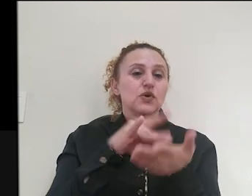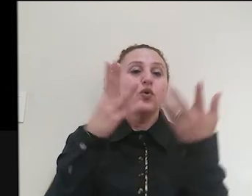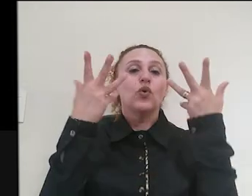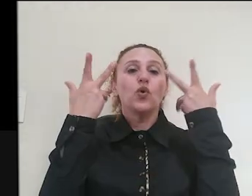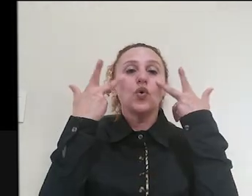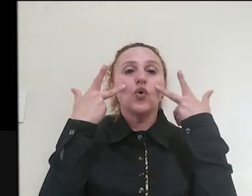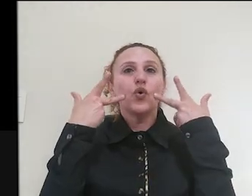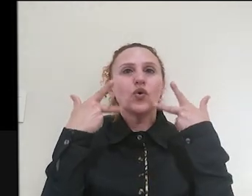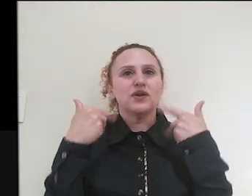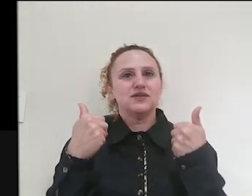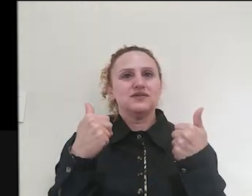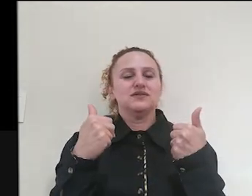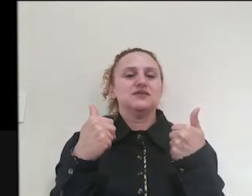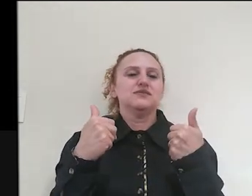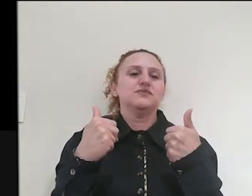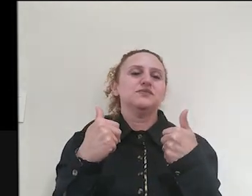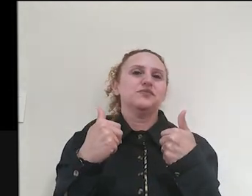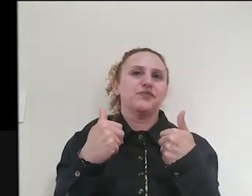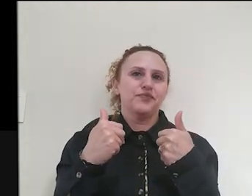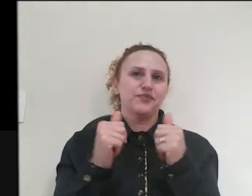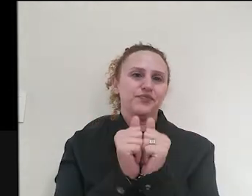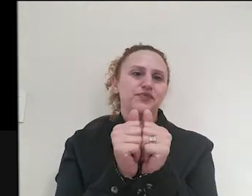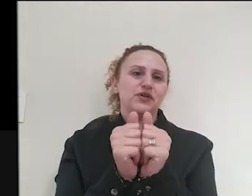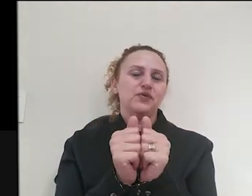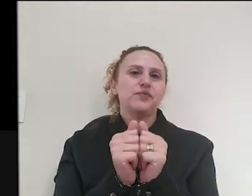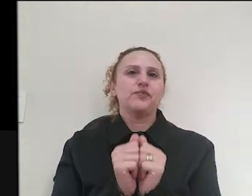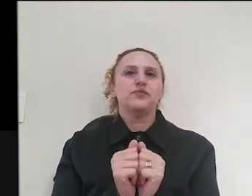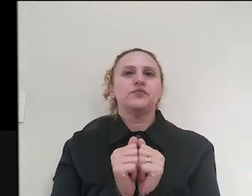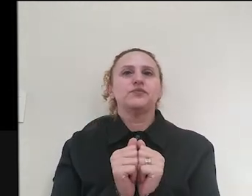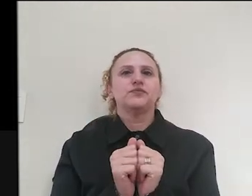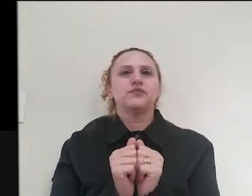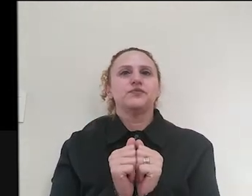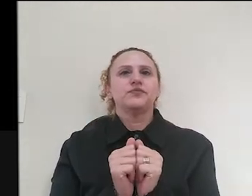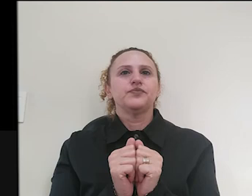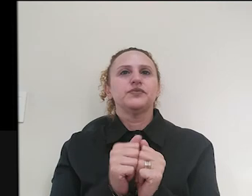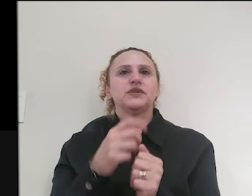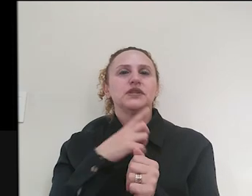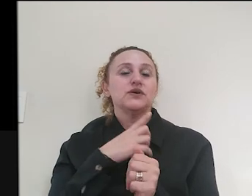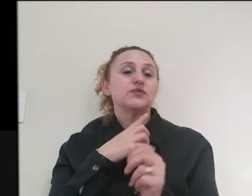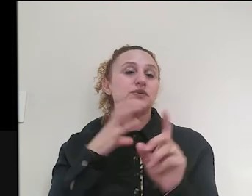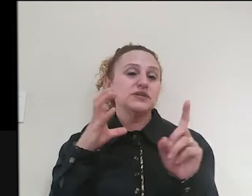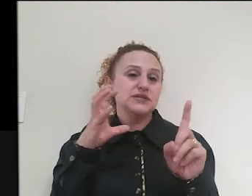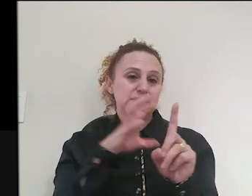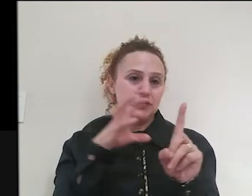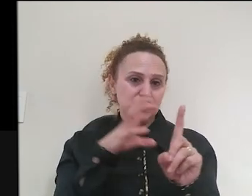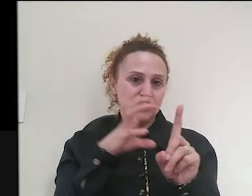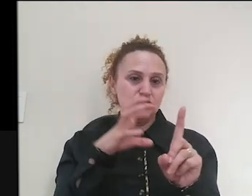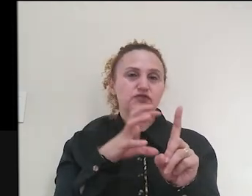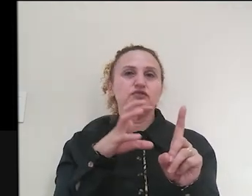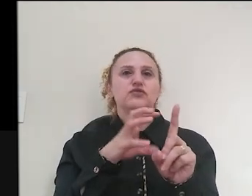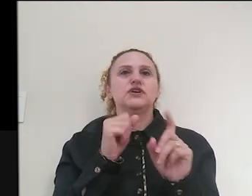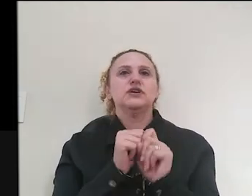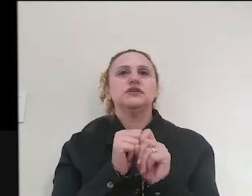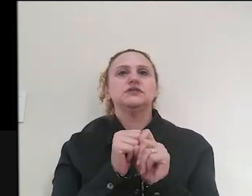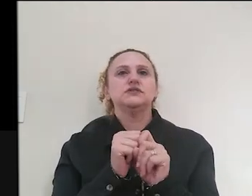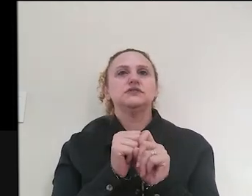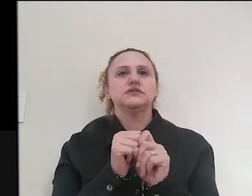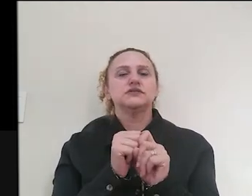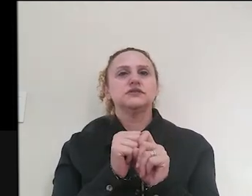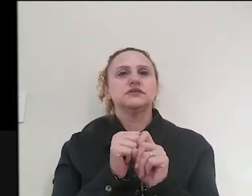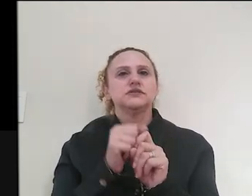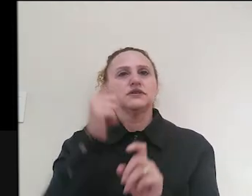agir do homem. Algumas influências ideológicas, o determinismo, o positivismo do Comte,